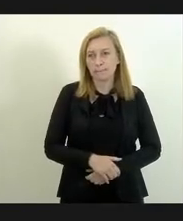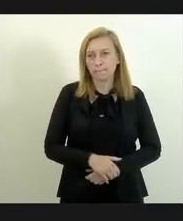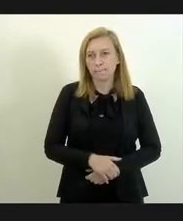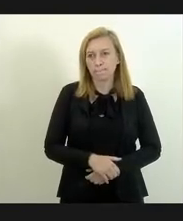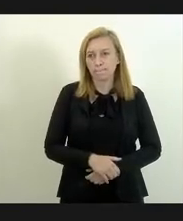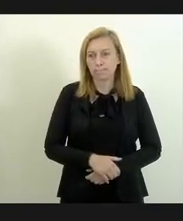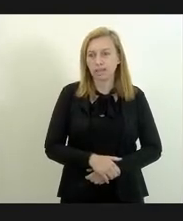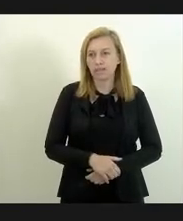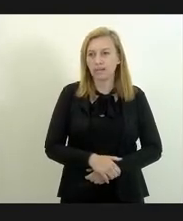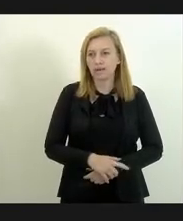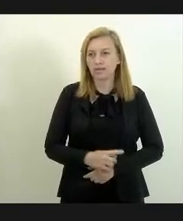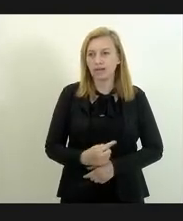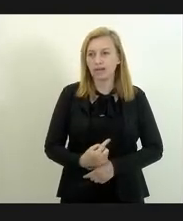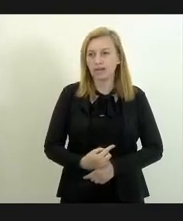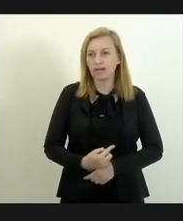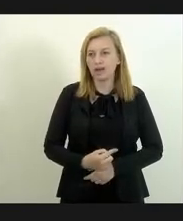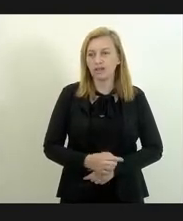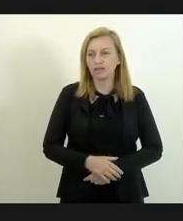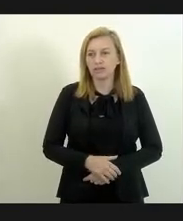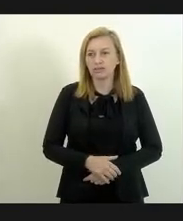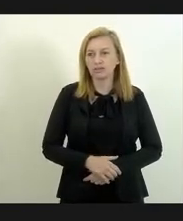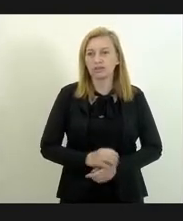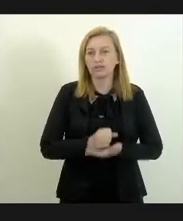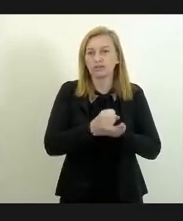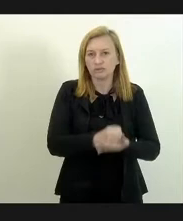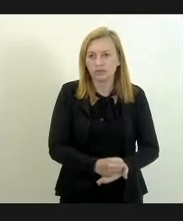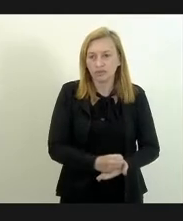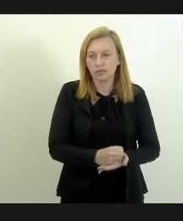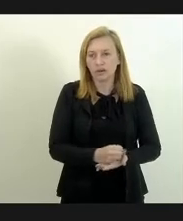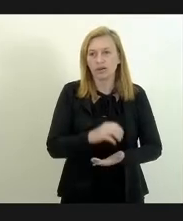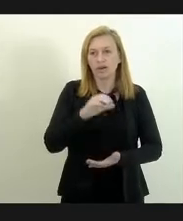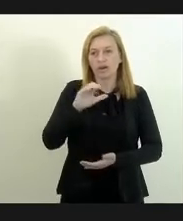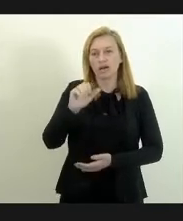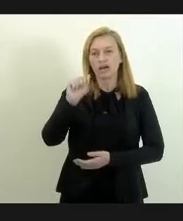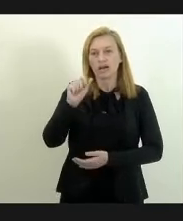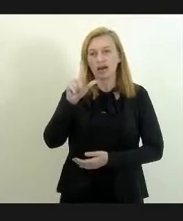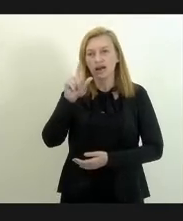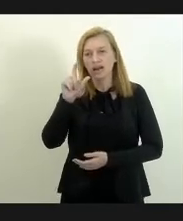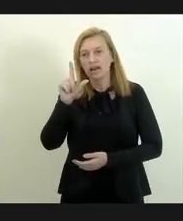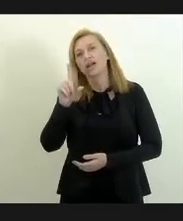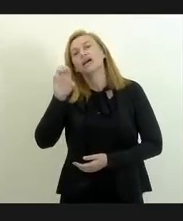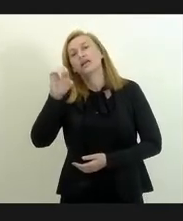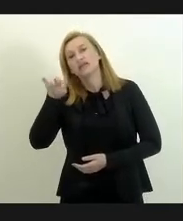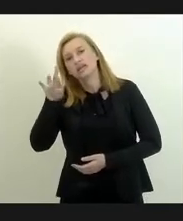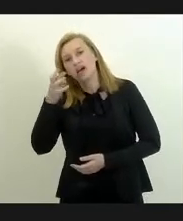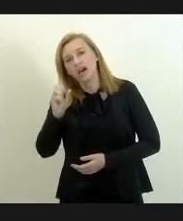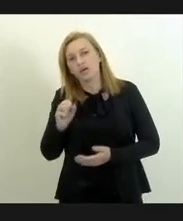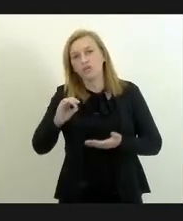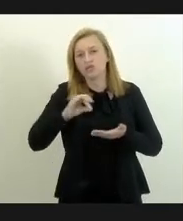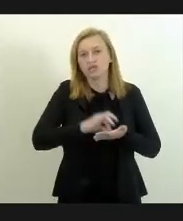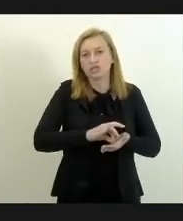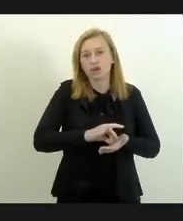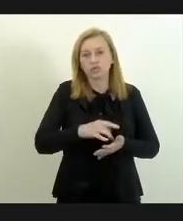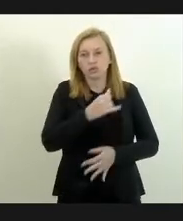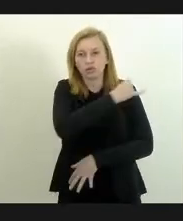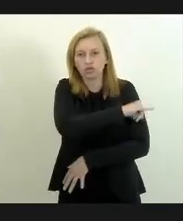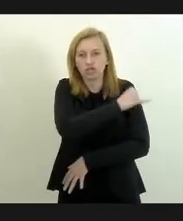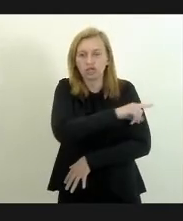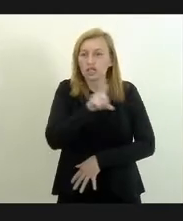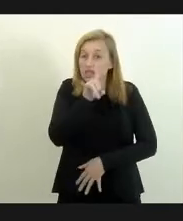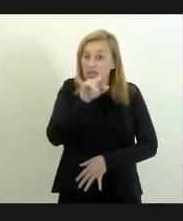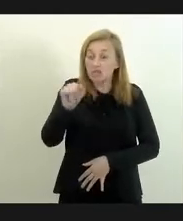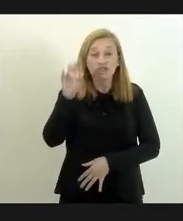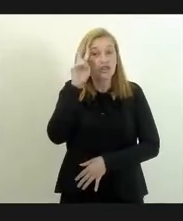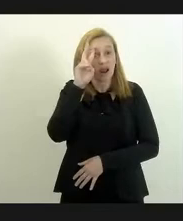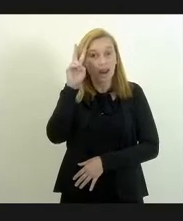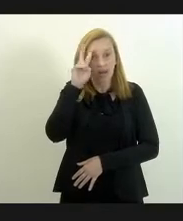firmar, né, no calendário oficial aqui do Rio de Janeiro essa data, né, que